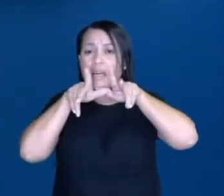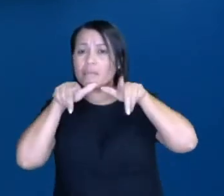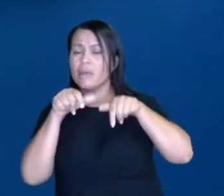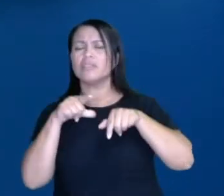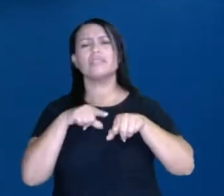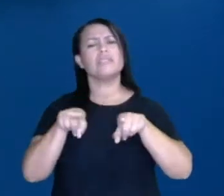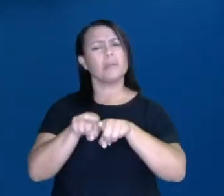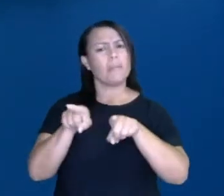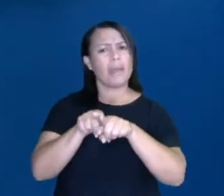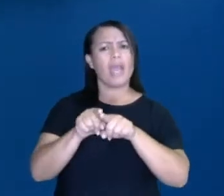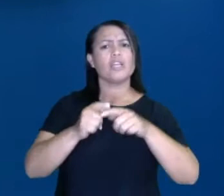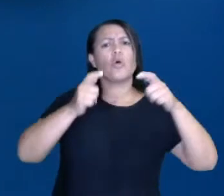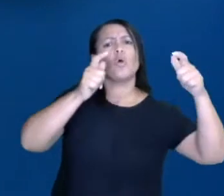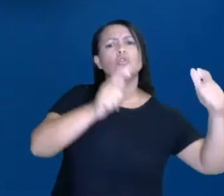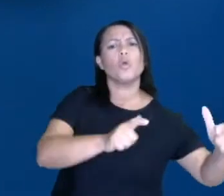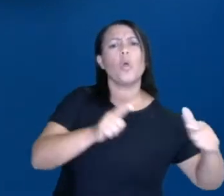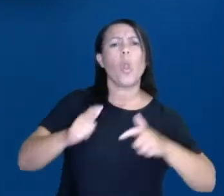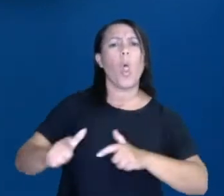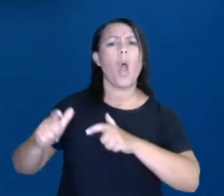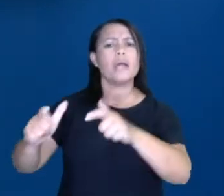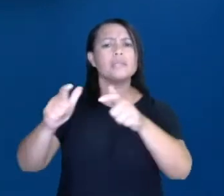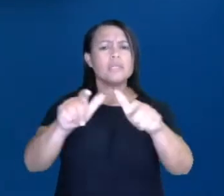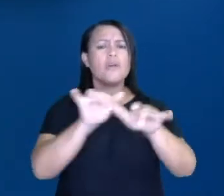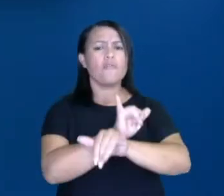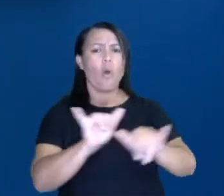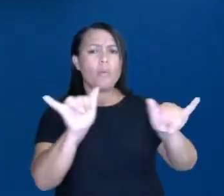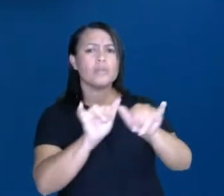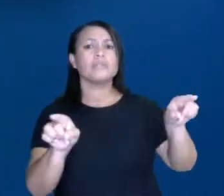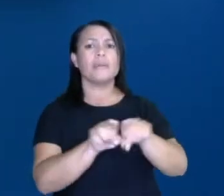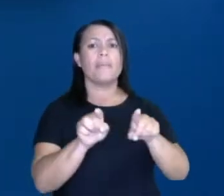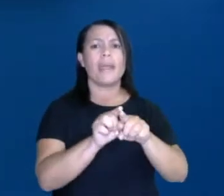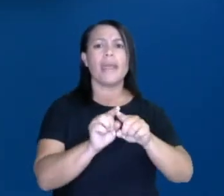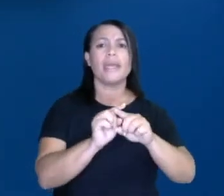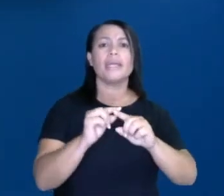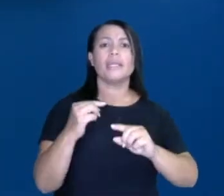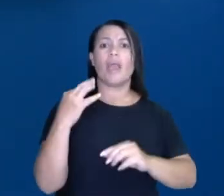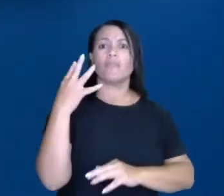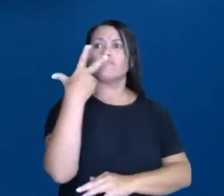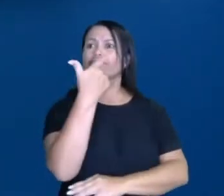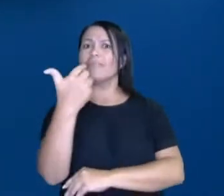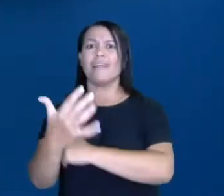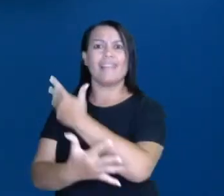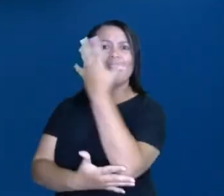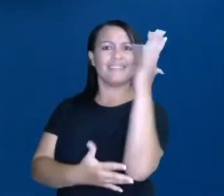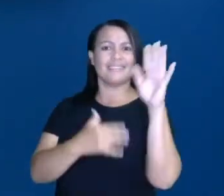não somente de localização, mas das riquezas também daquelas áreas.